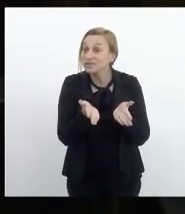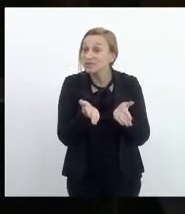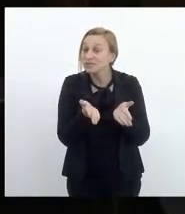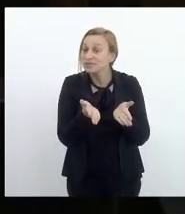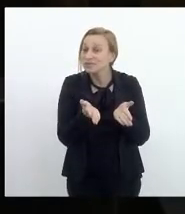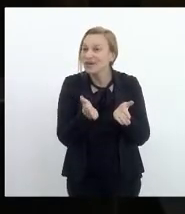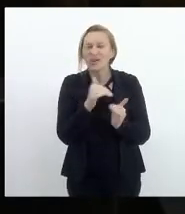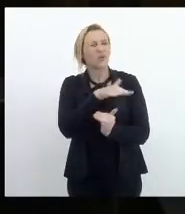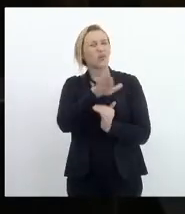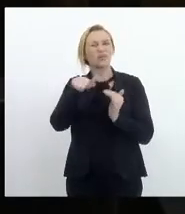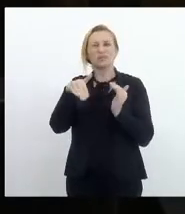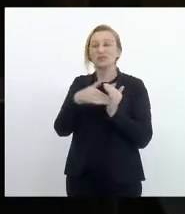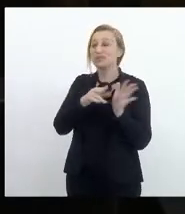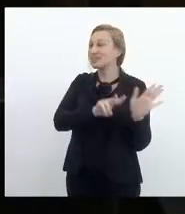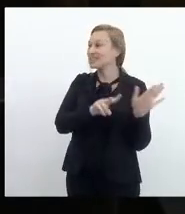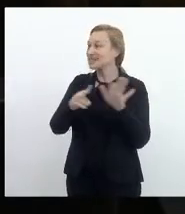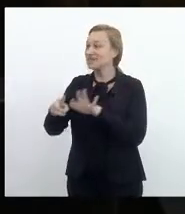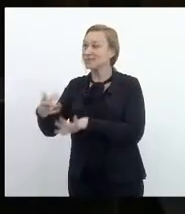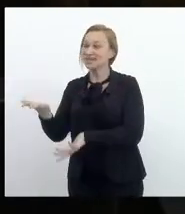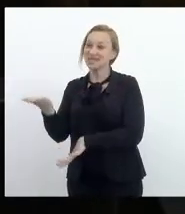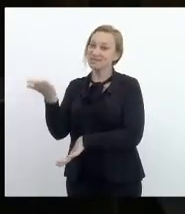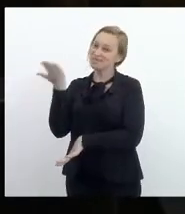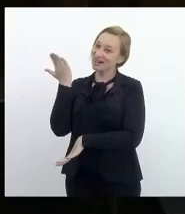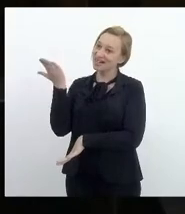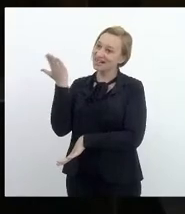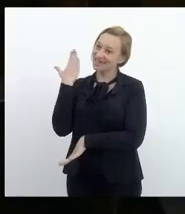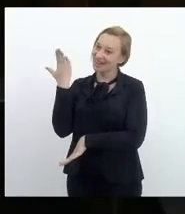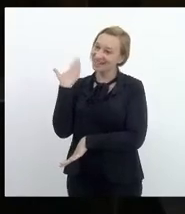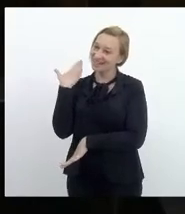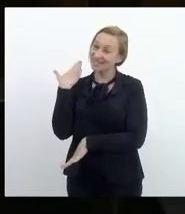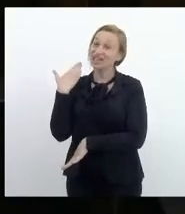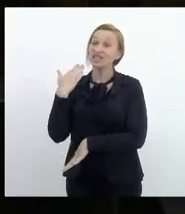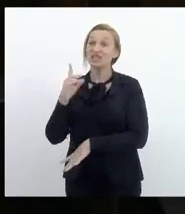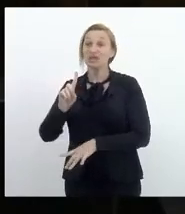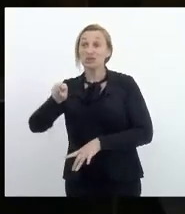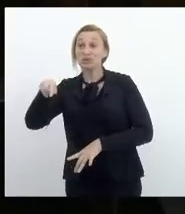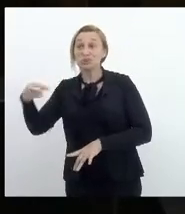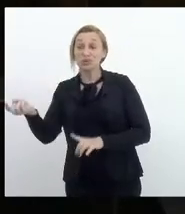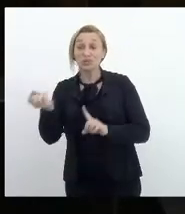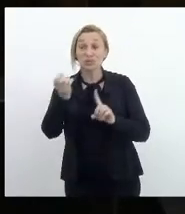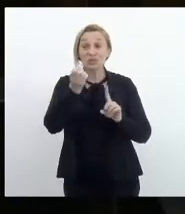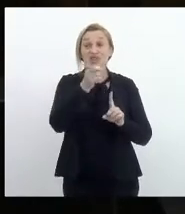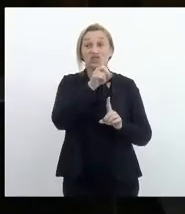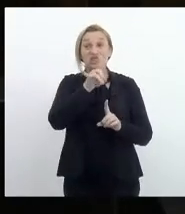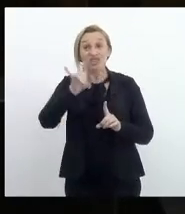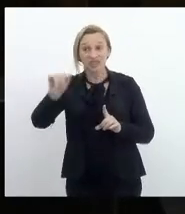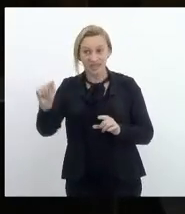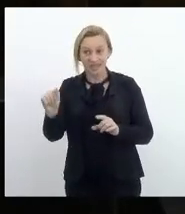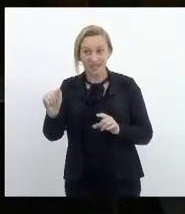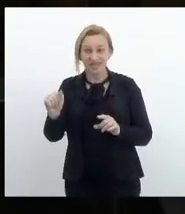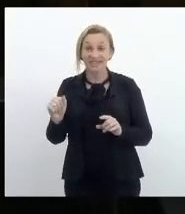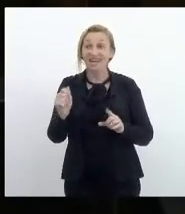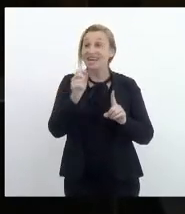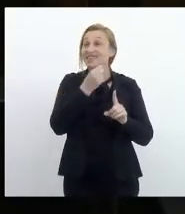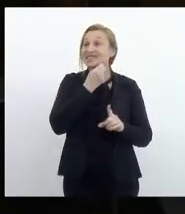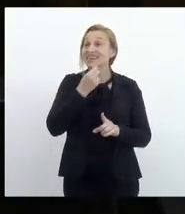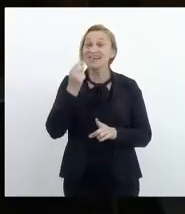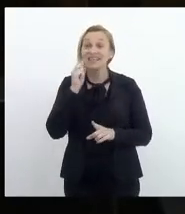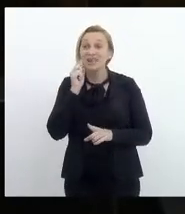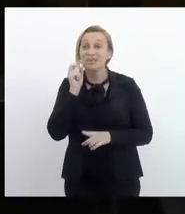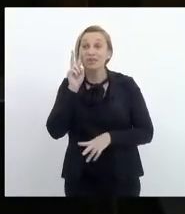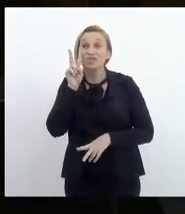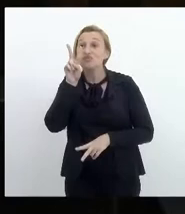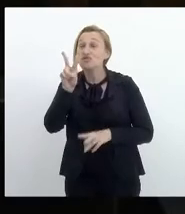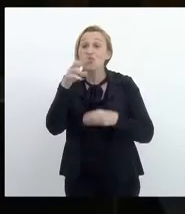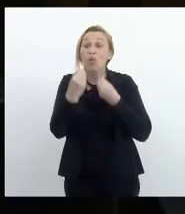e como toda a semana passada e nos próximos dias Setembro está sendo